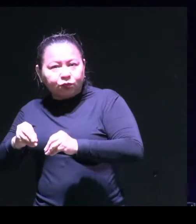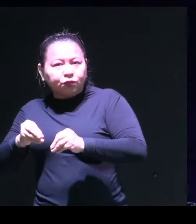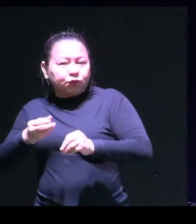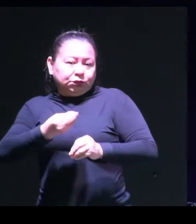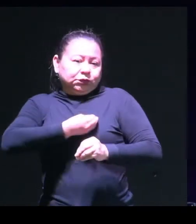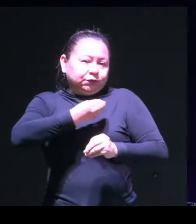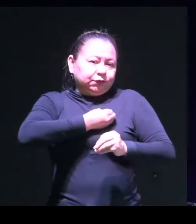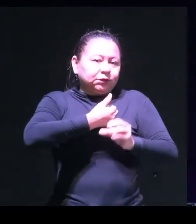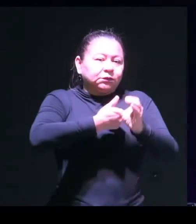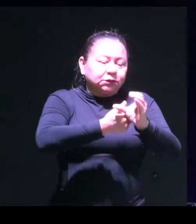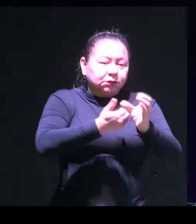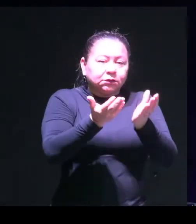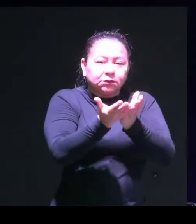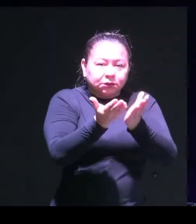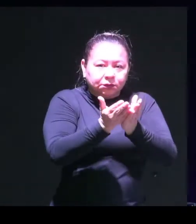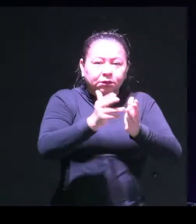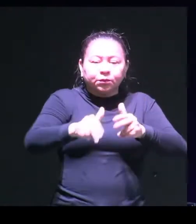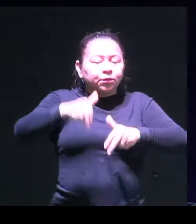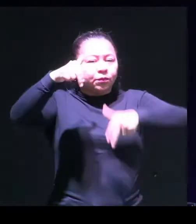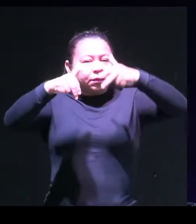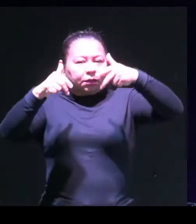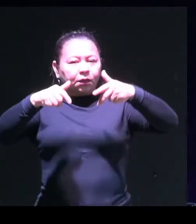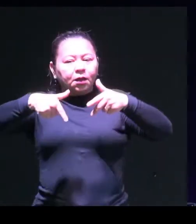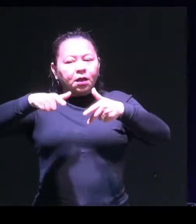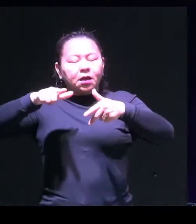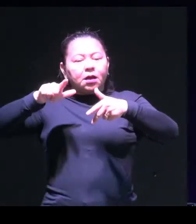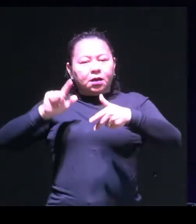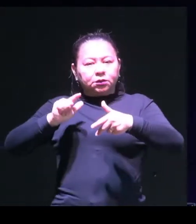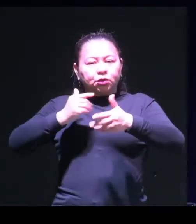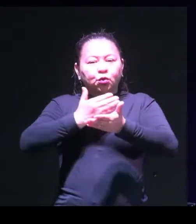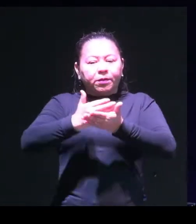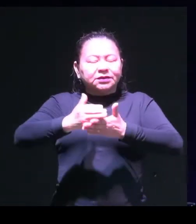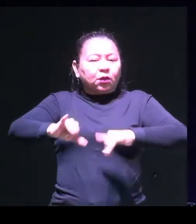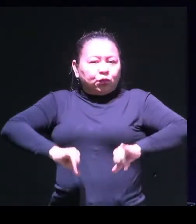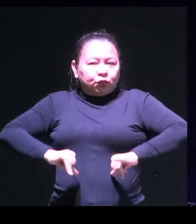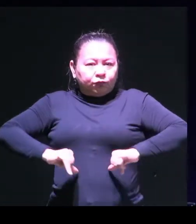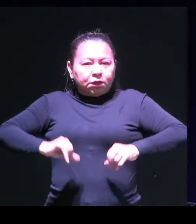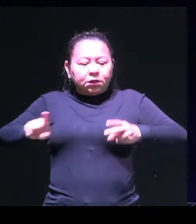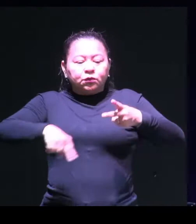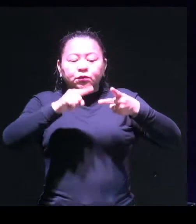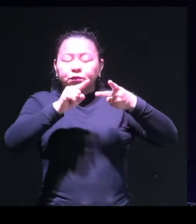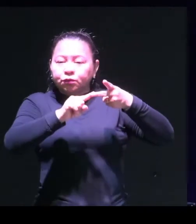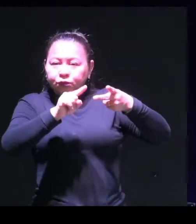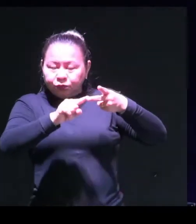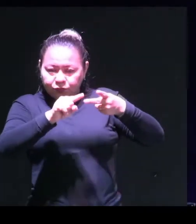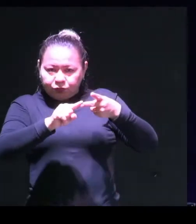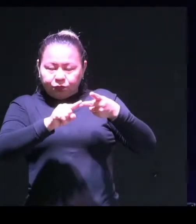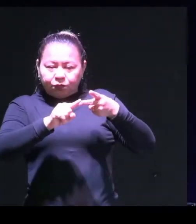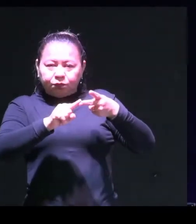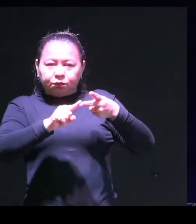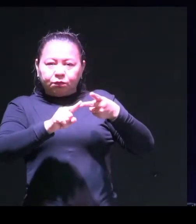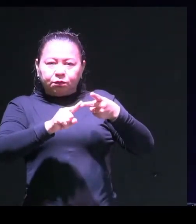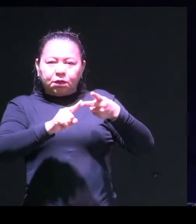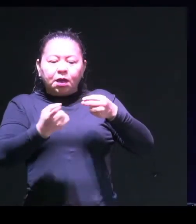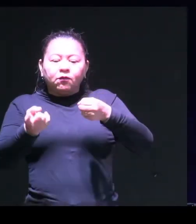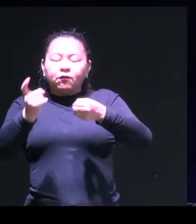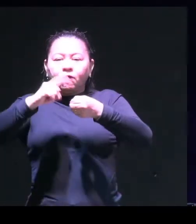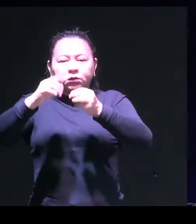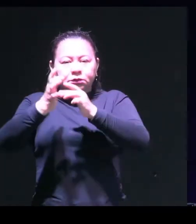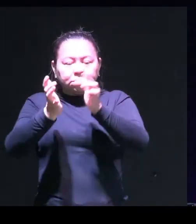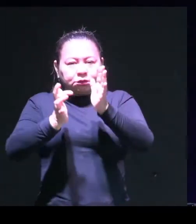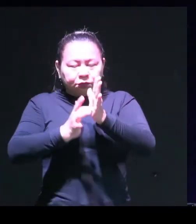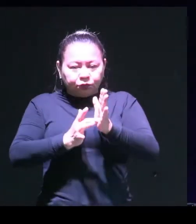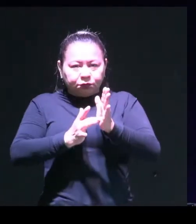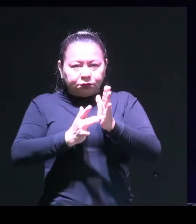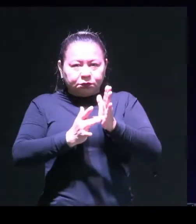vivos. Isso ocorrerá um pouco antes da tribulação começar. E o segundo segunda leva vai ser a volta de